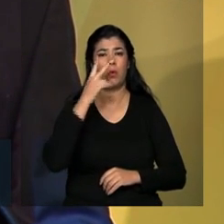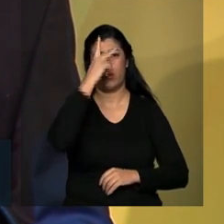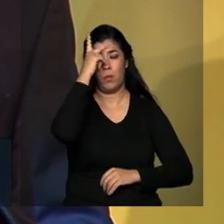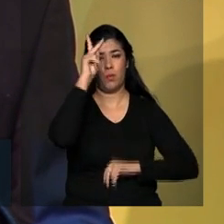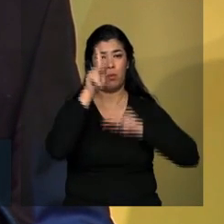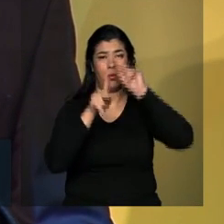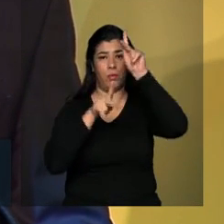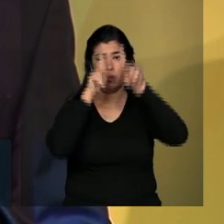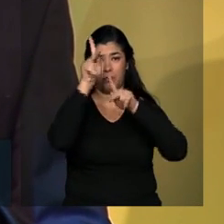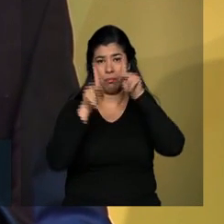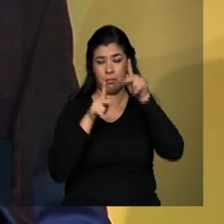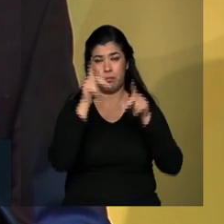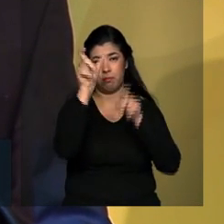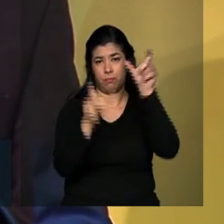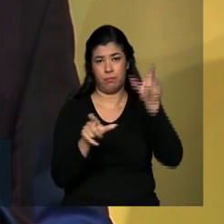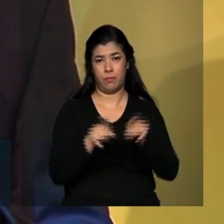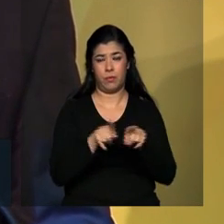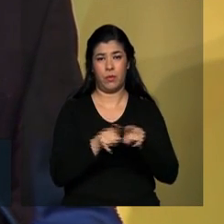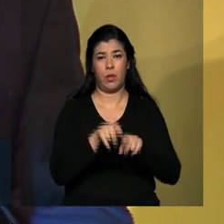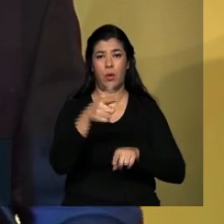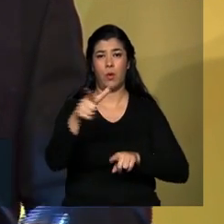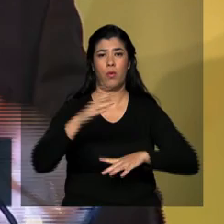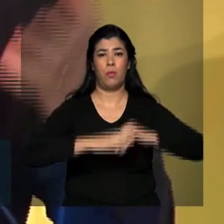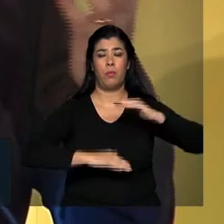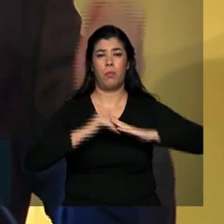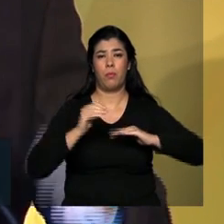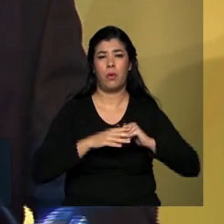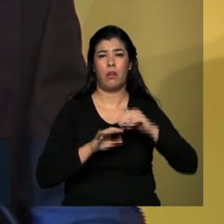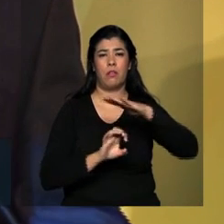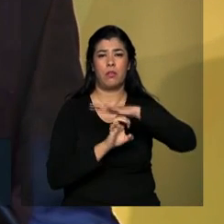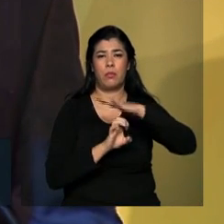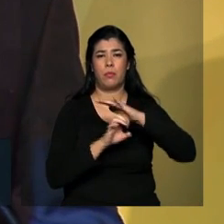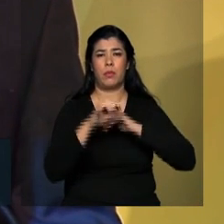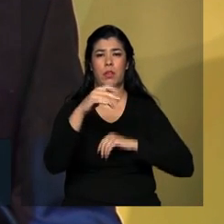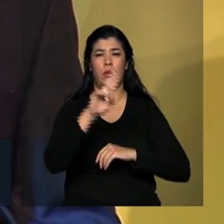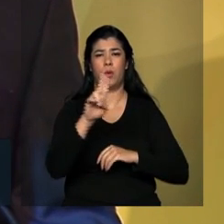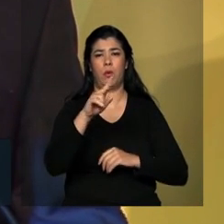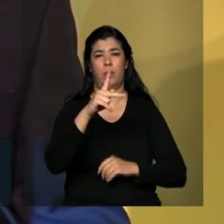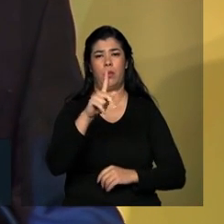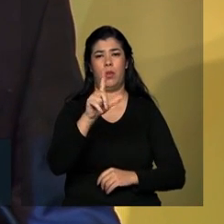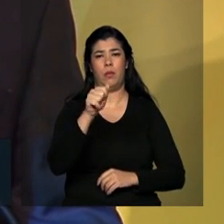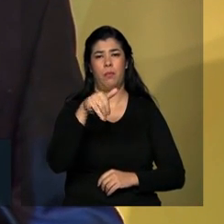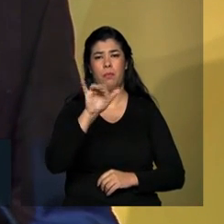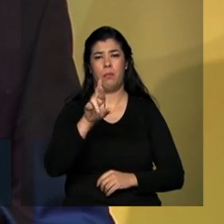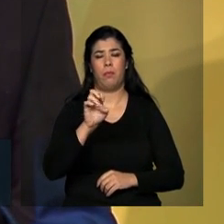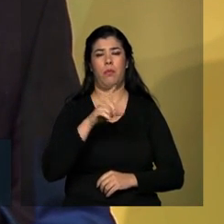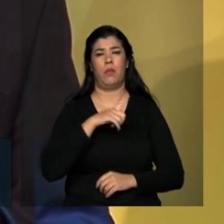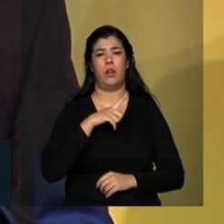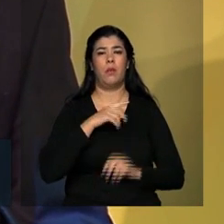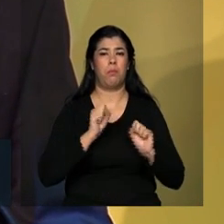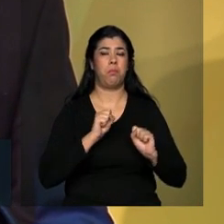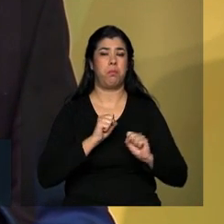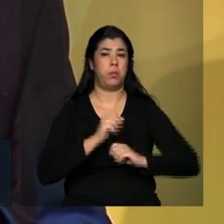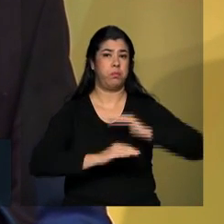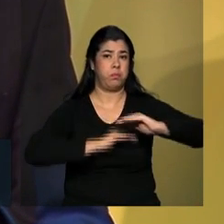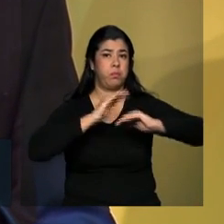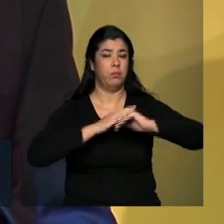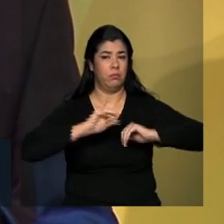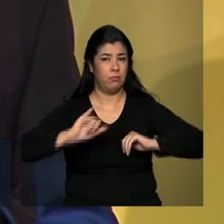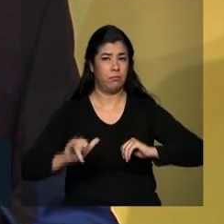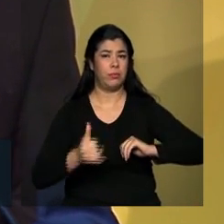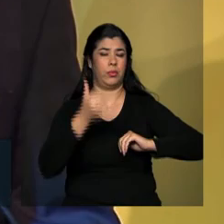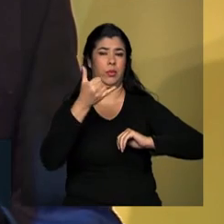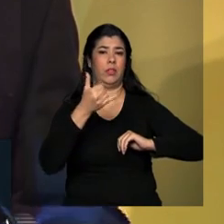diversificada. Alguns players podem estar passando por dificuldades nesse momento, mas poderão recuperar-se das dificuldades,